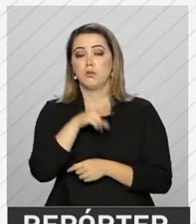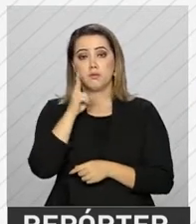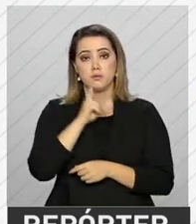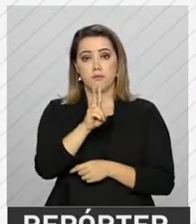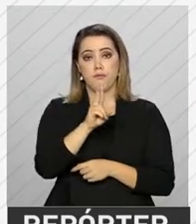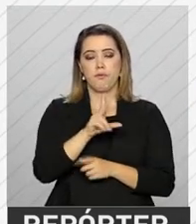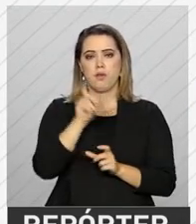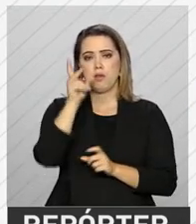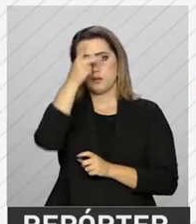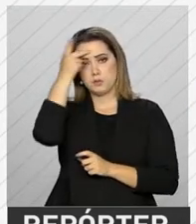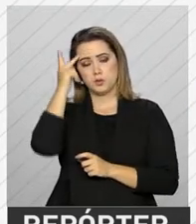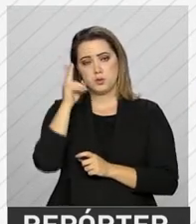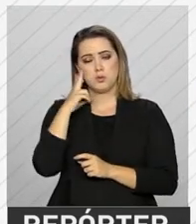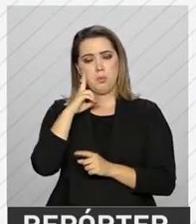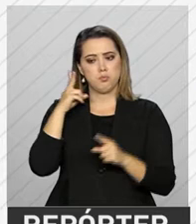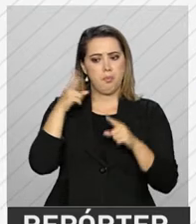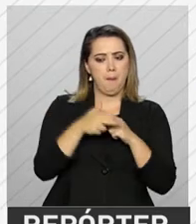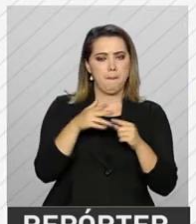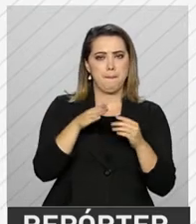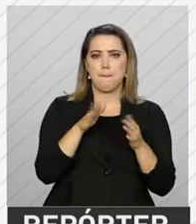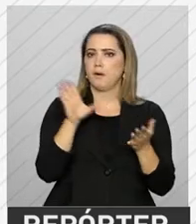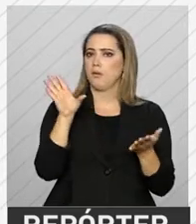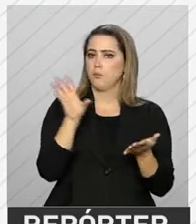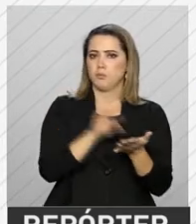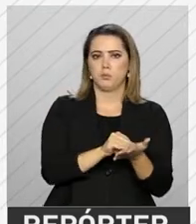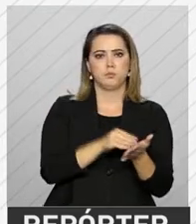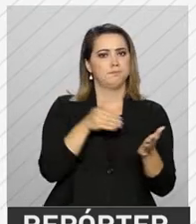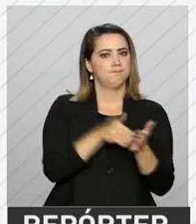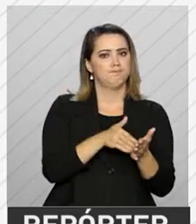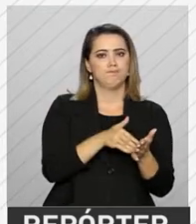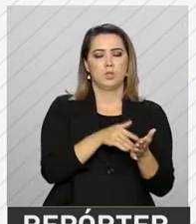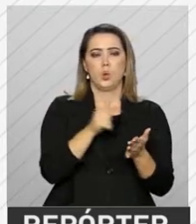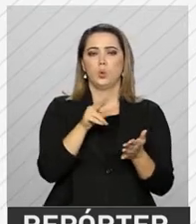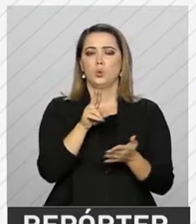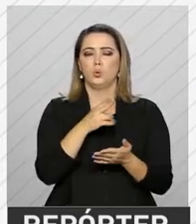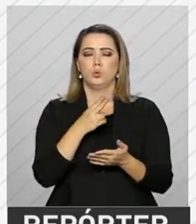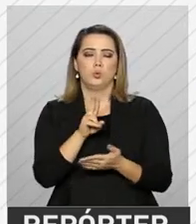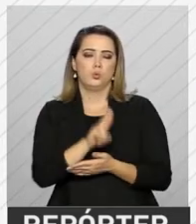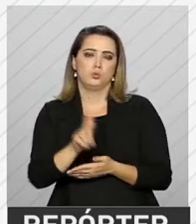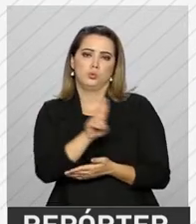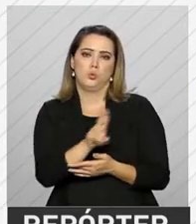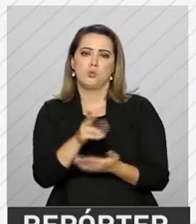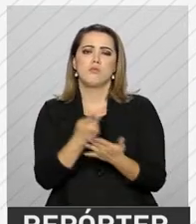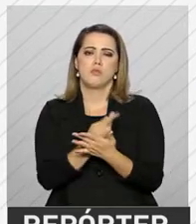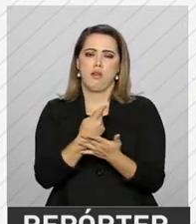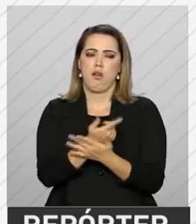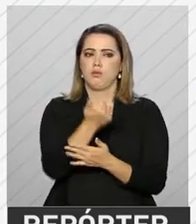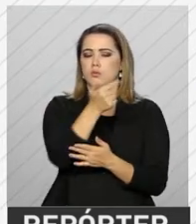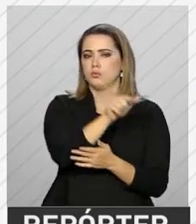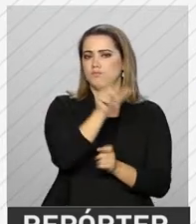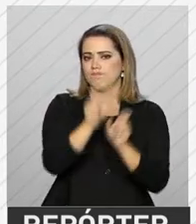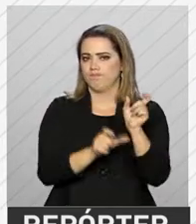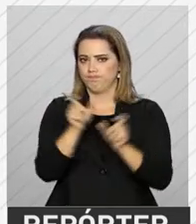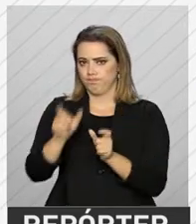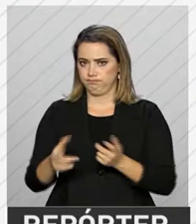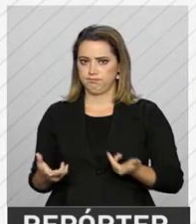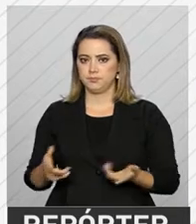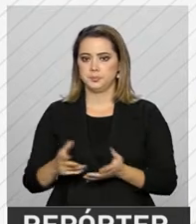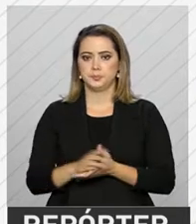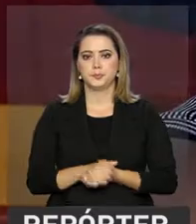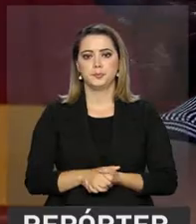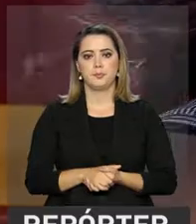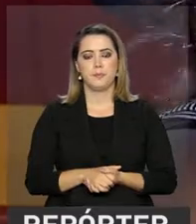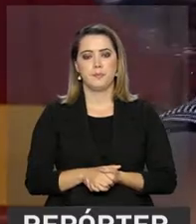os motoristas poderão bloquear o aparelho para impedir o uso da conta e acessos indevidos aos dados da carteira de habilitação